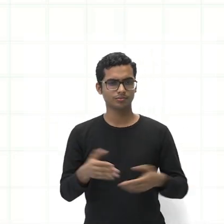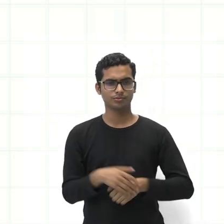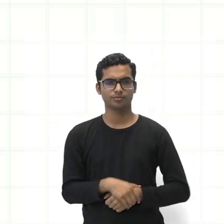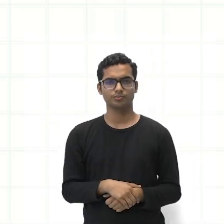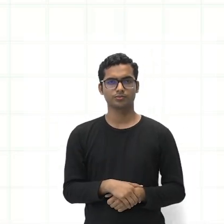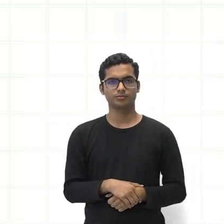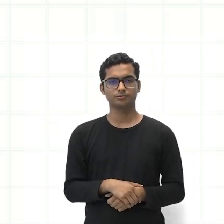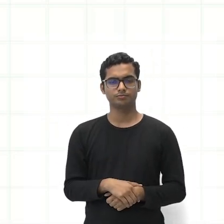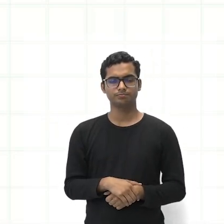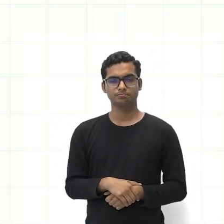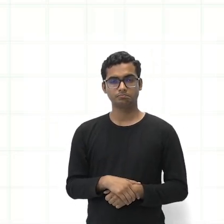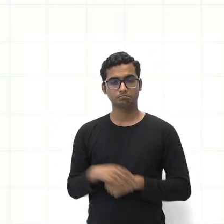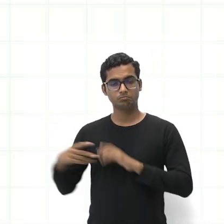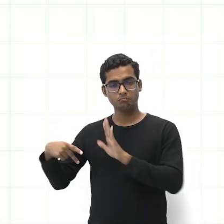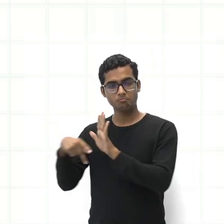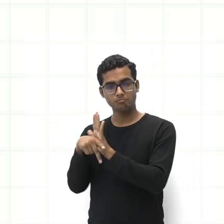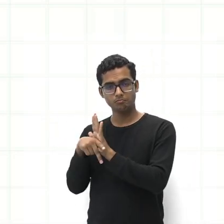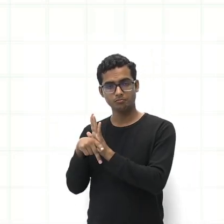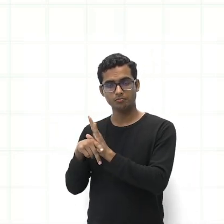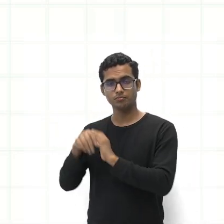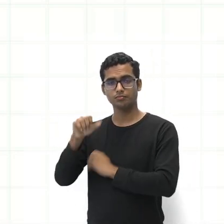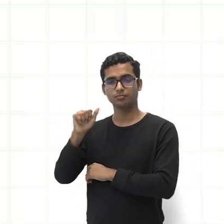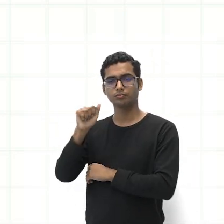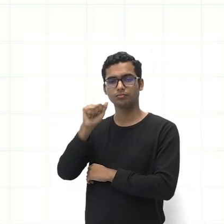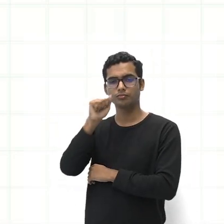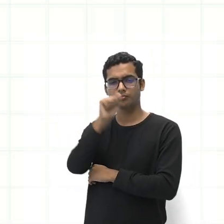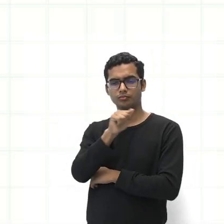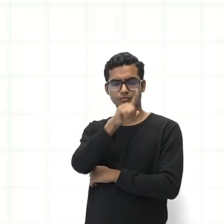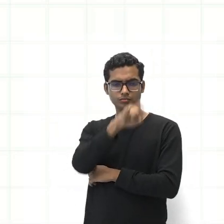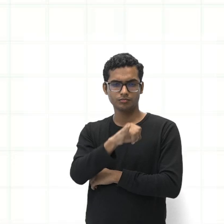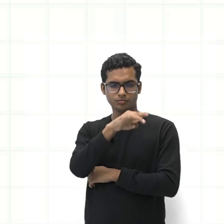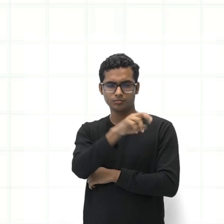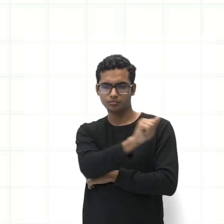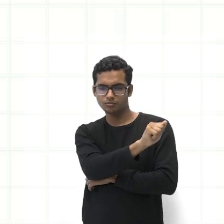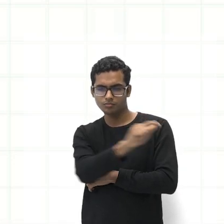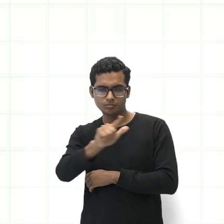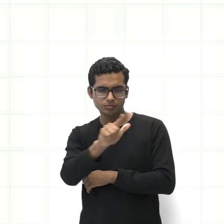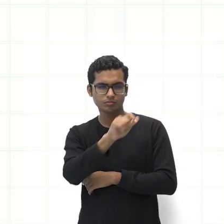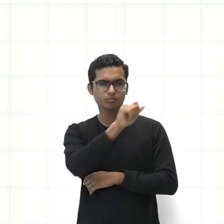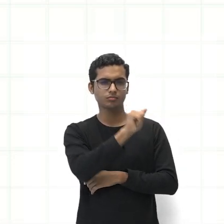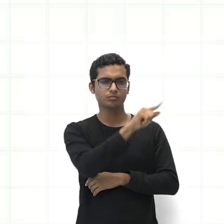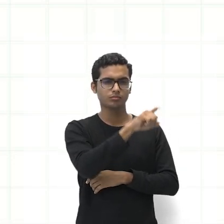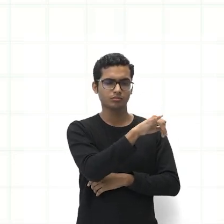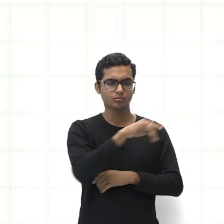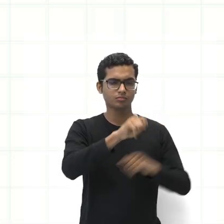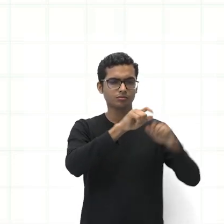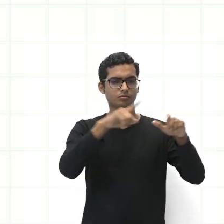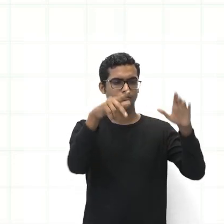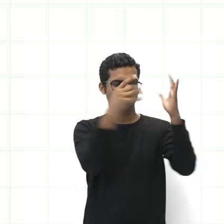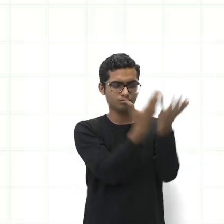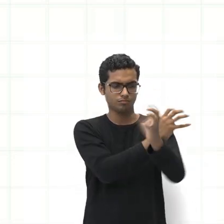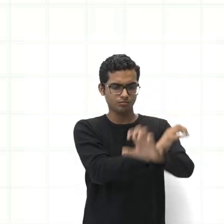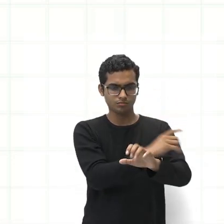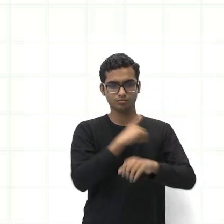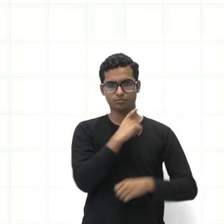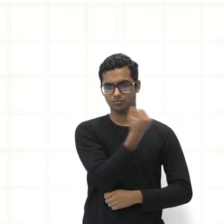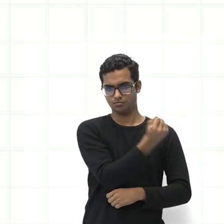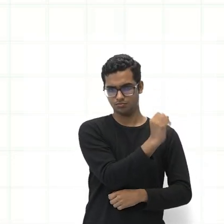no esqueleto axial eu tenho 80 ossos e ao todo eu